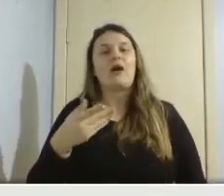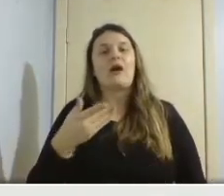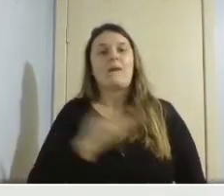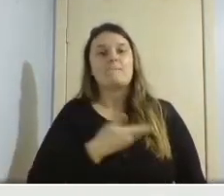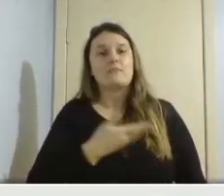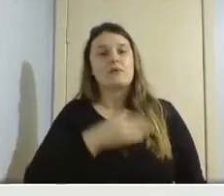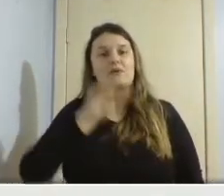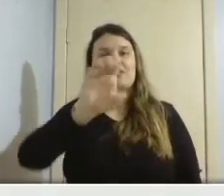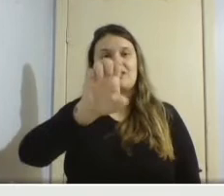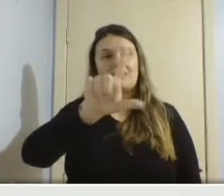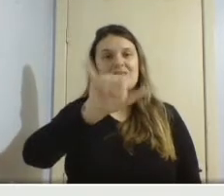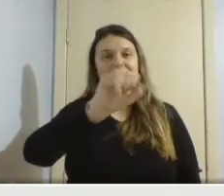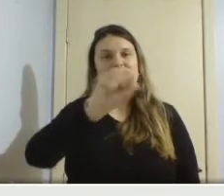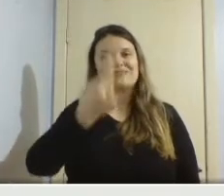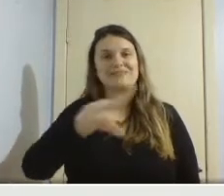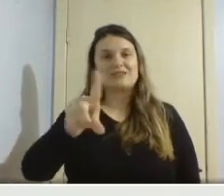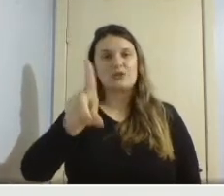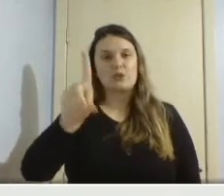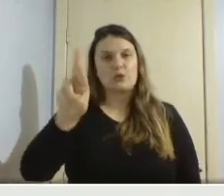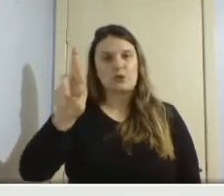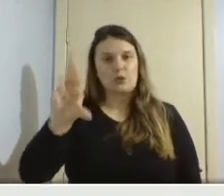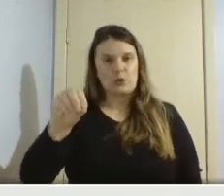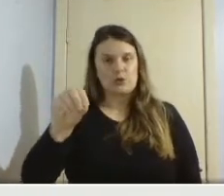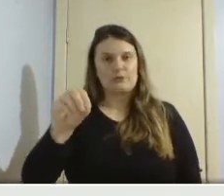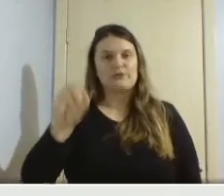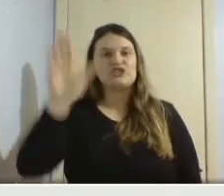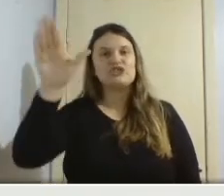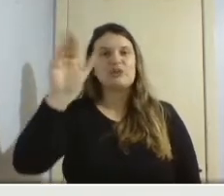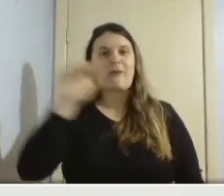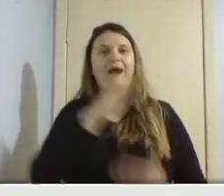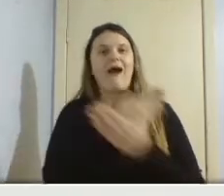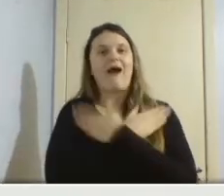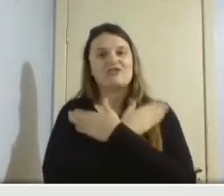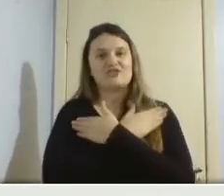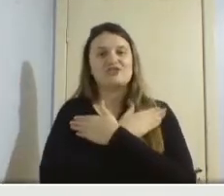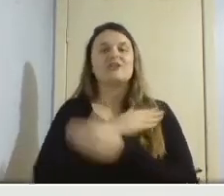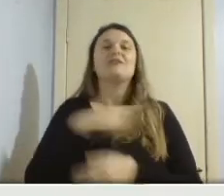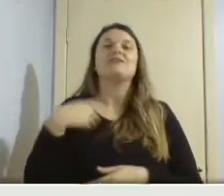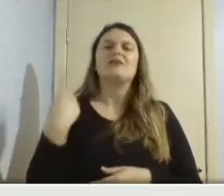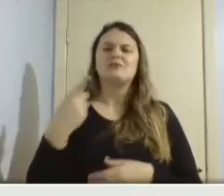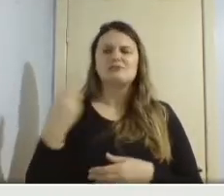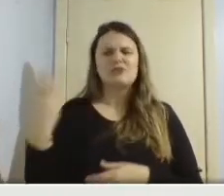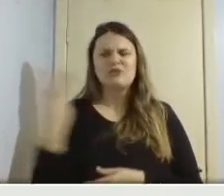conhecido também por Caixa, que também vai nos auxiliar nessa importante matéria.